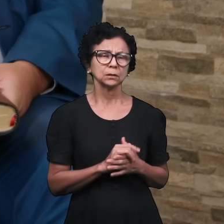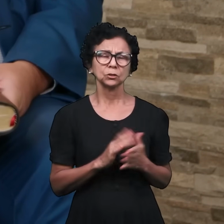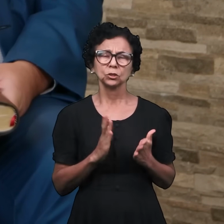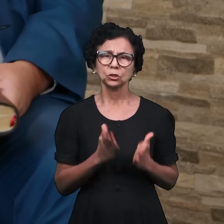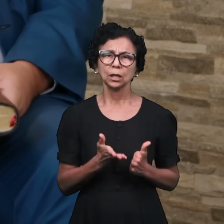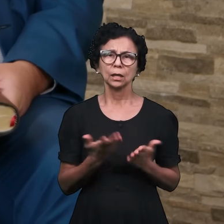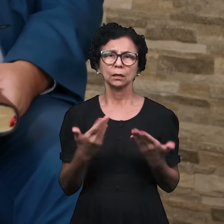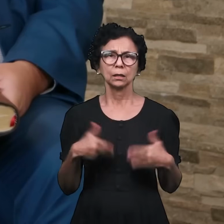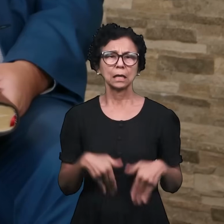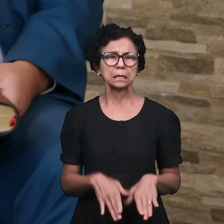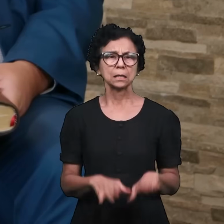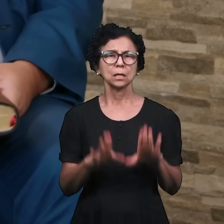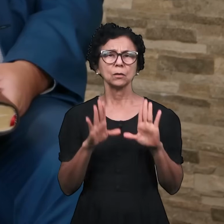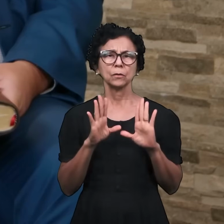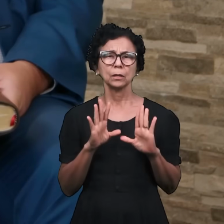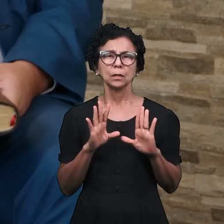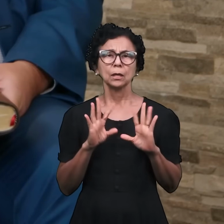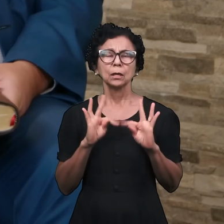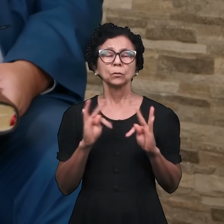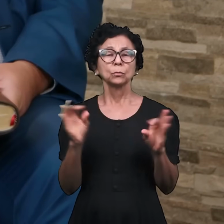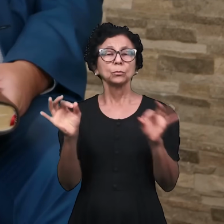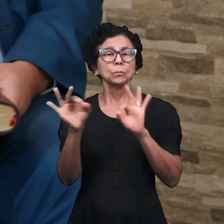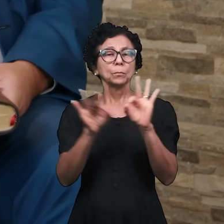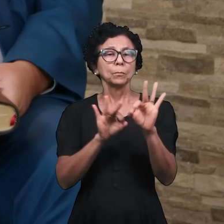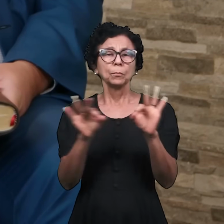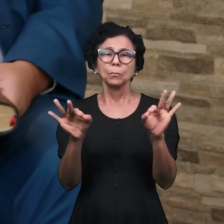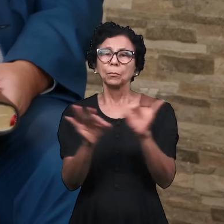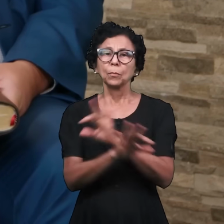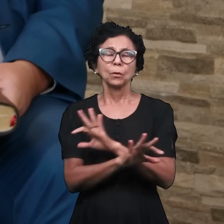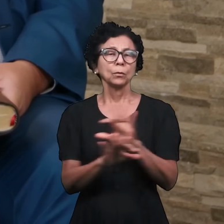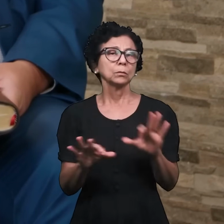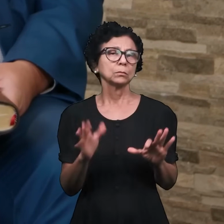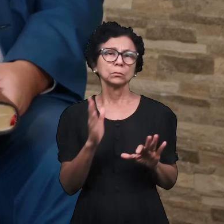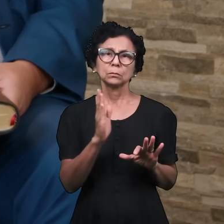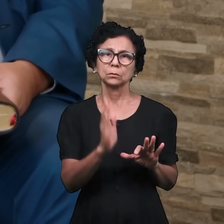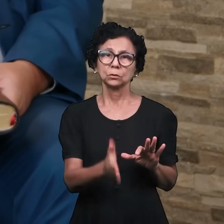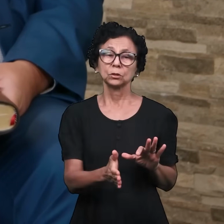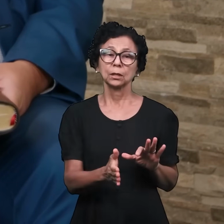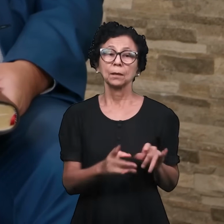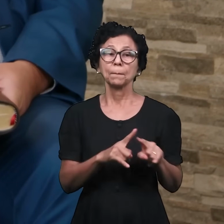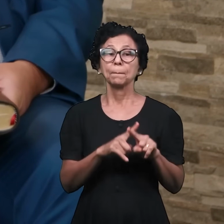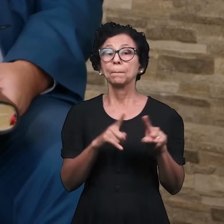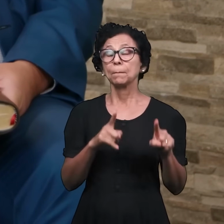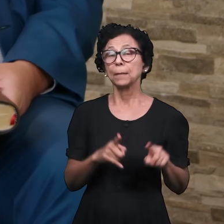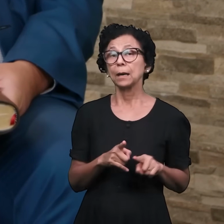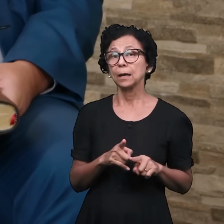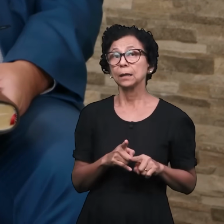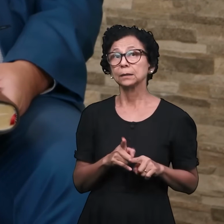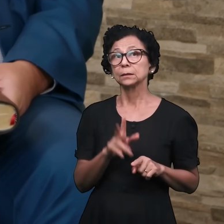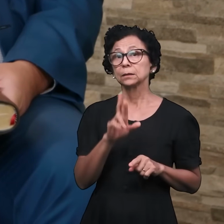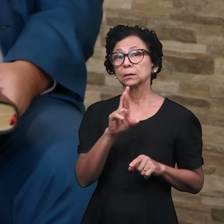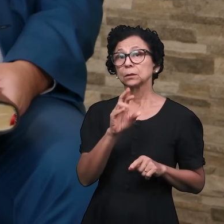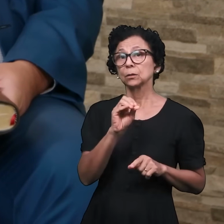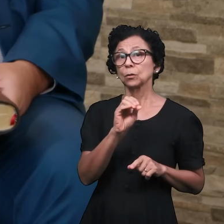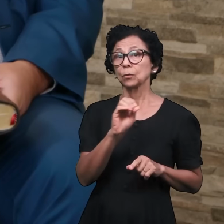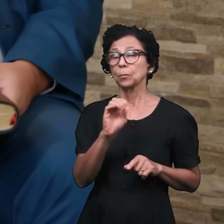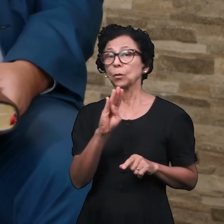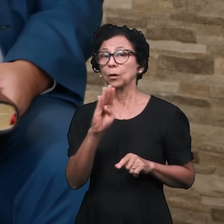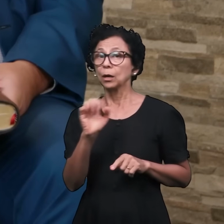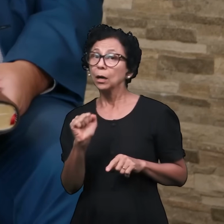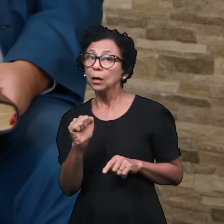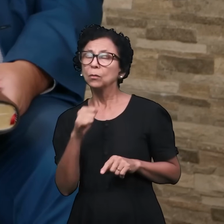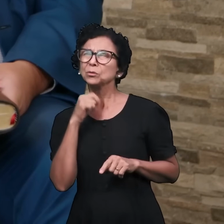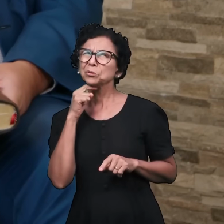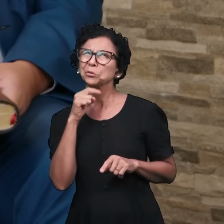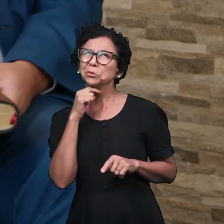deu do reinado do seu pai, só que ele, na hora da dúvida, em vez de buscar o conselho do Senhor